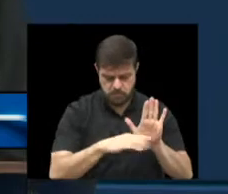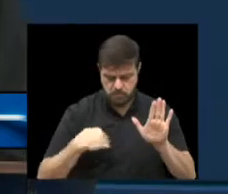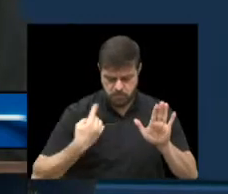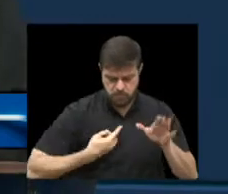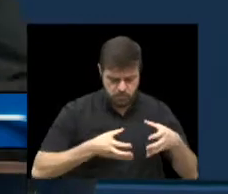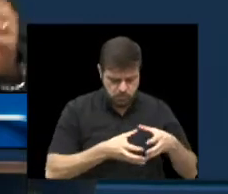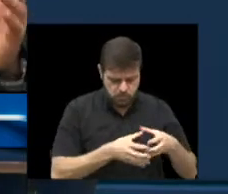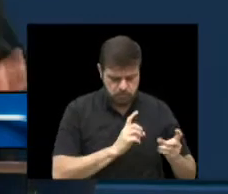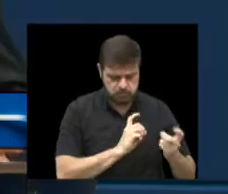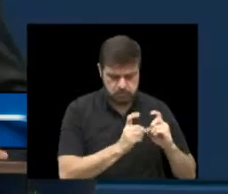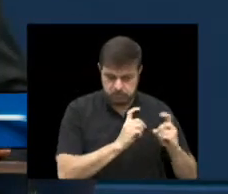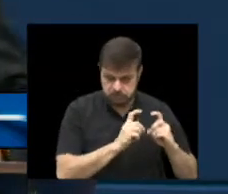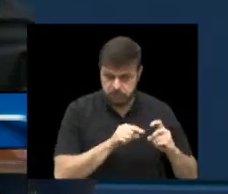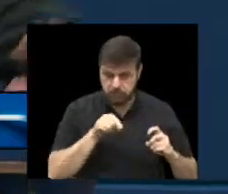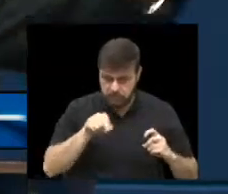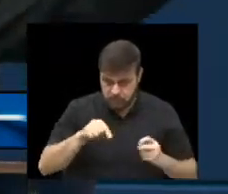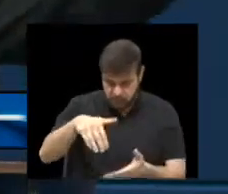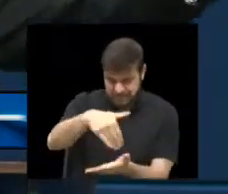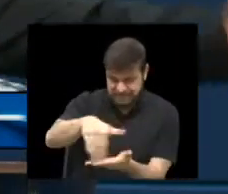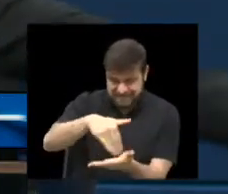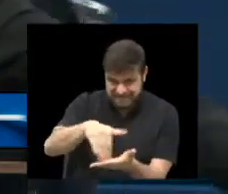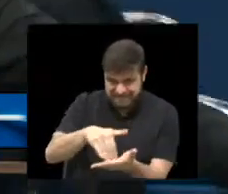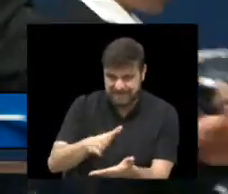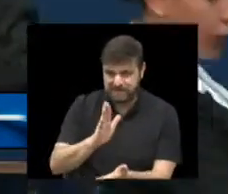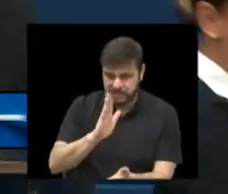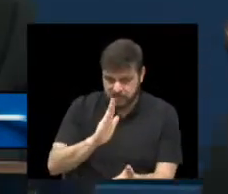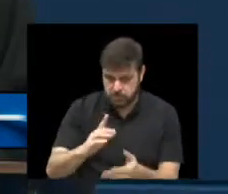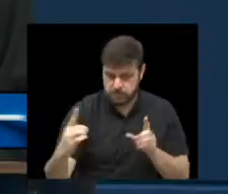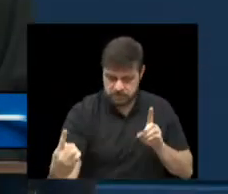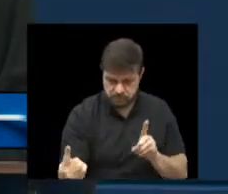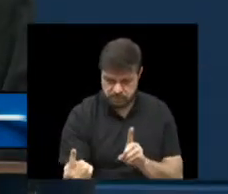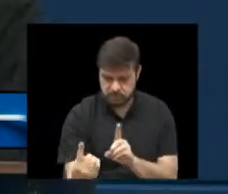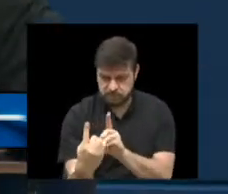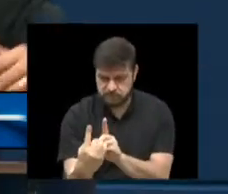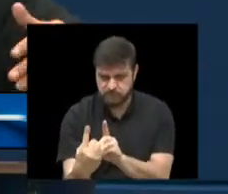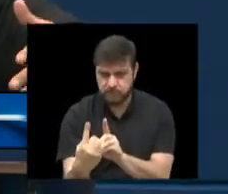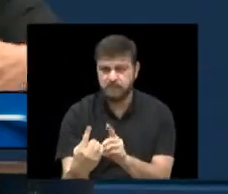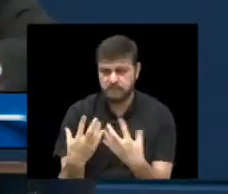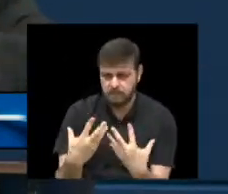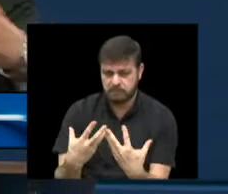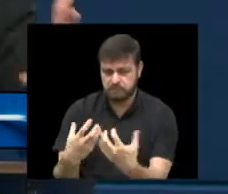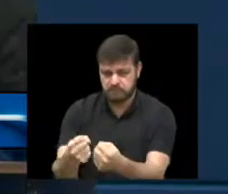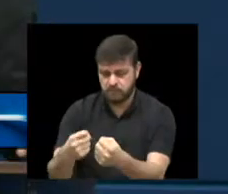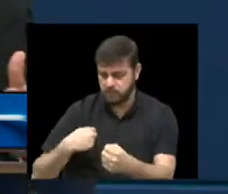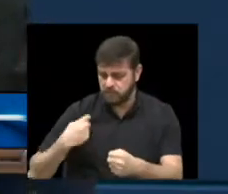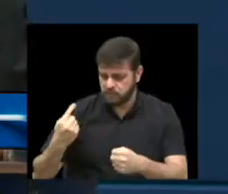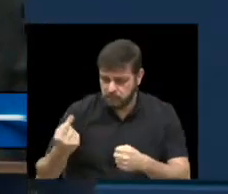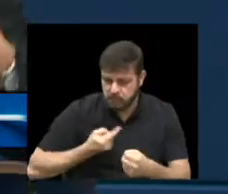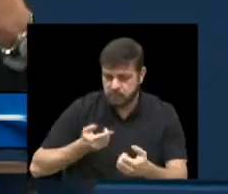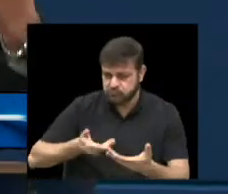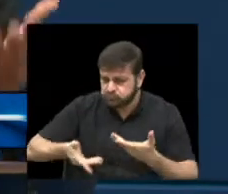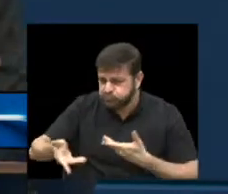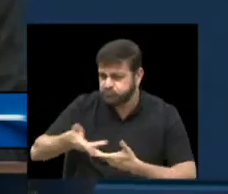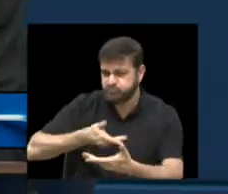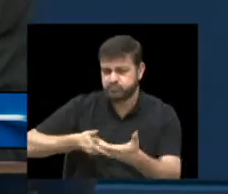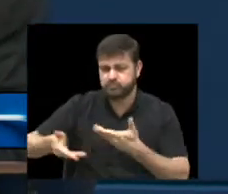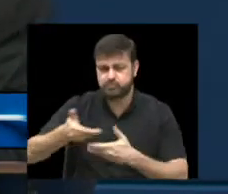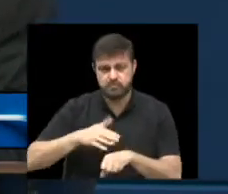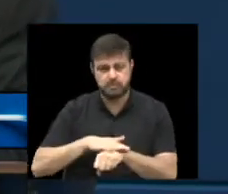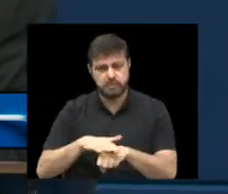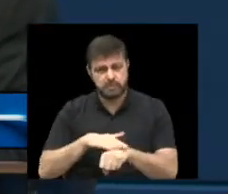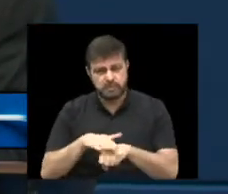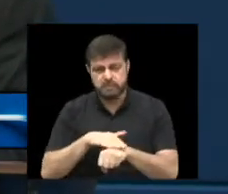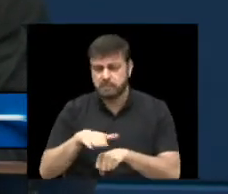comissão. Ele mesmo já nos acolheu lá na INDEC, dando toda a liberdade de nós conversarmos com